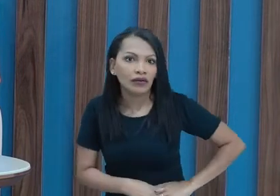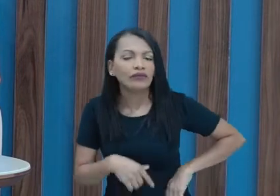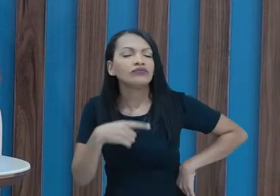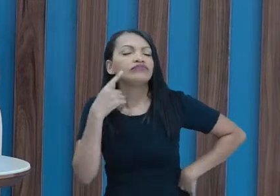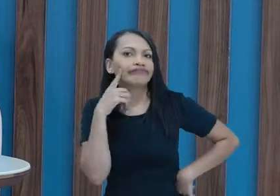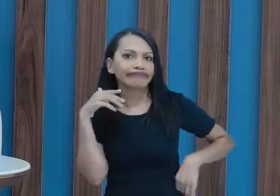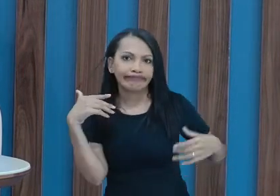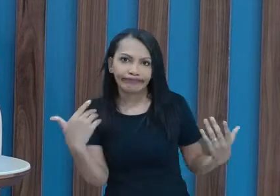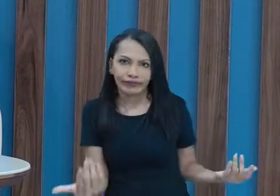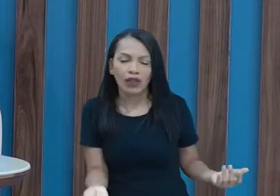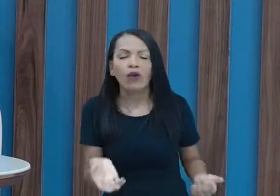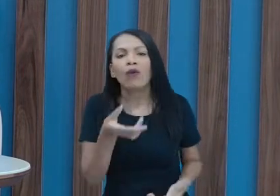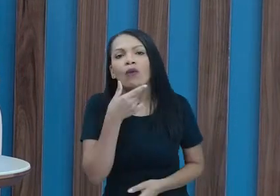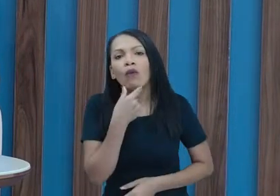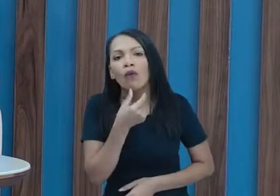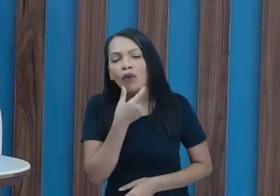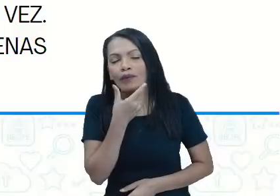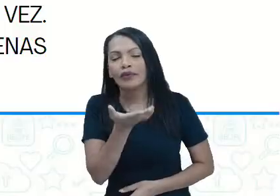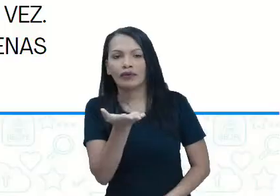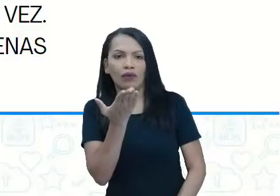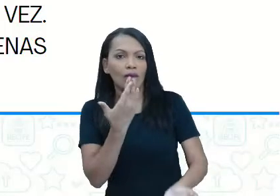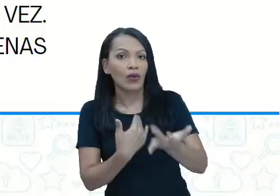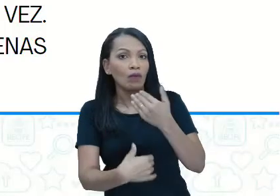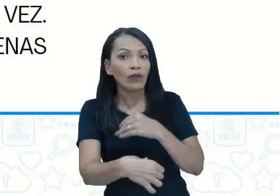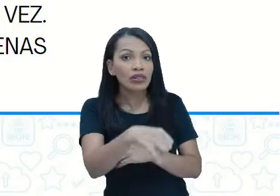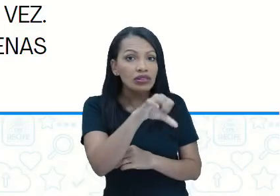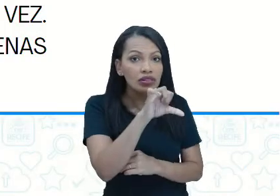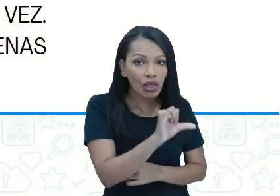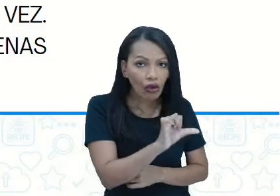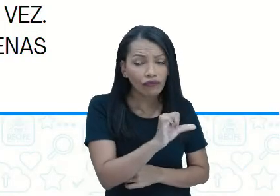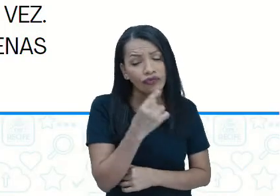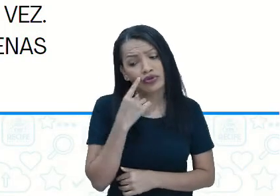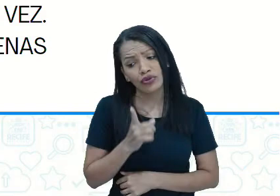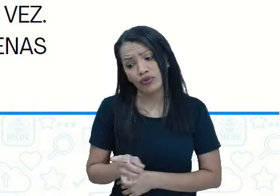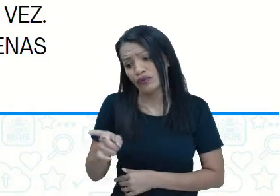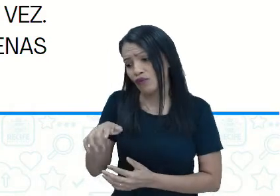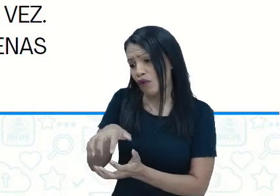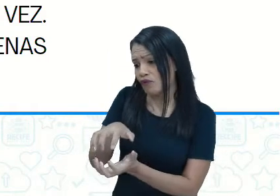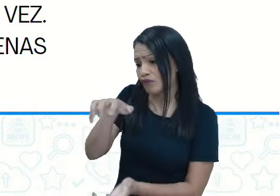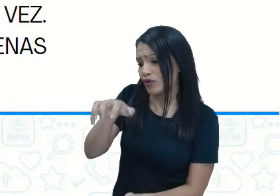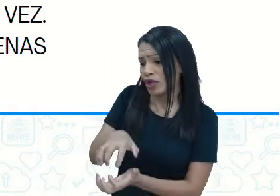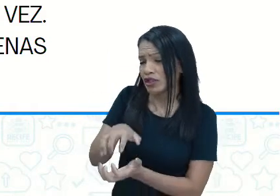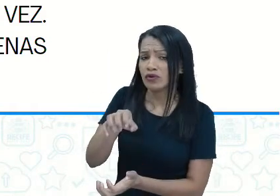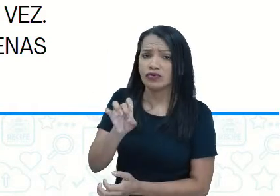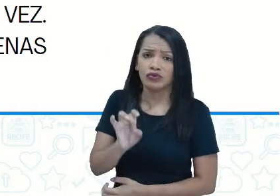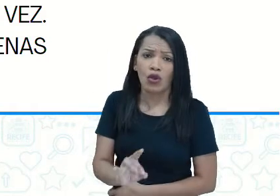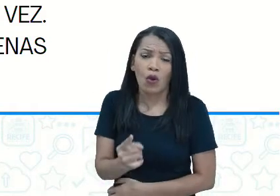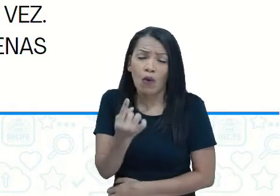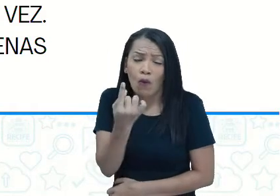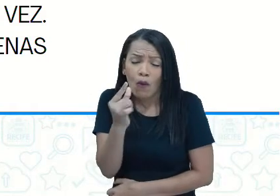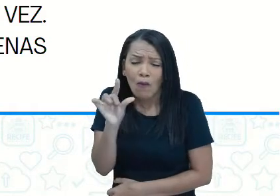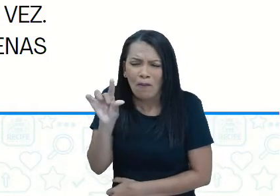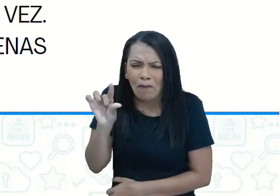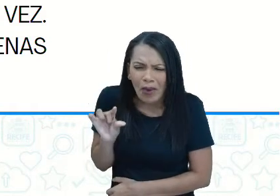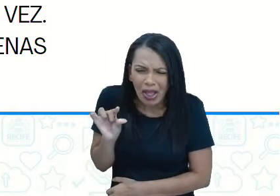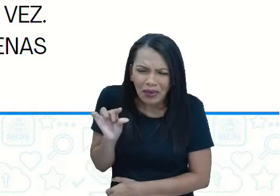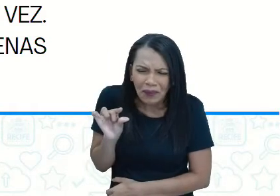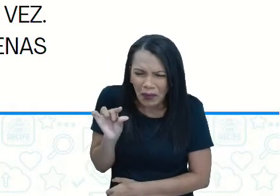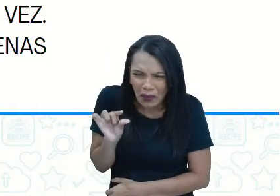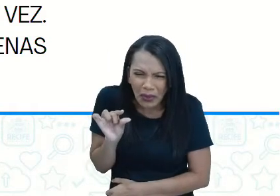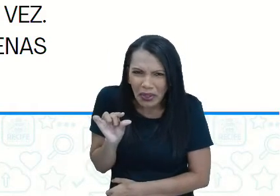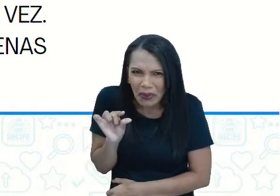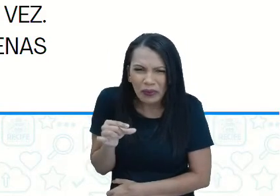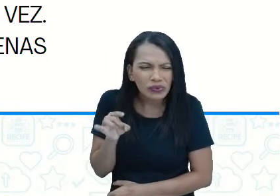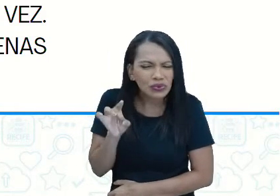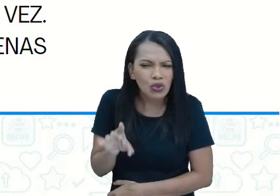9 melancias e o velhinho comeu apenas um pedaço de uma, não foi isso? Um pedaço então, de uma melancia. Então já está